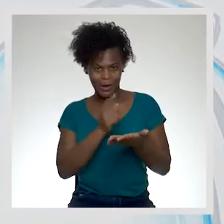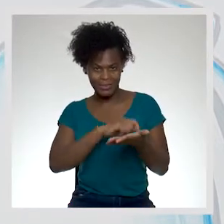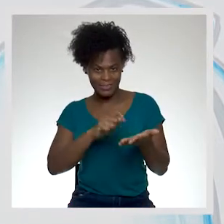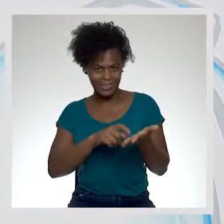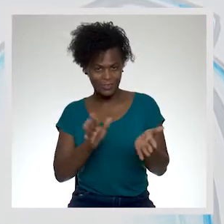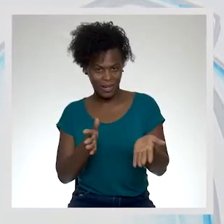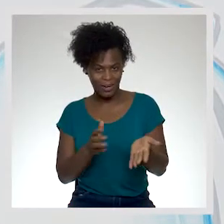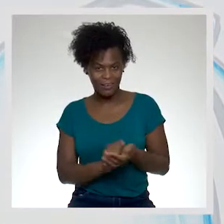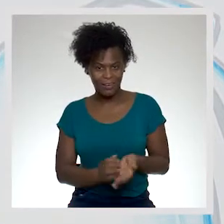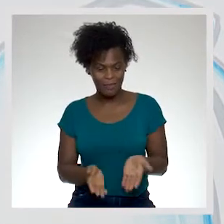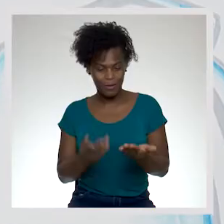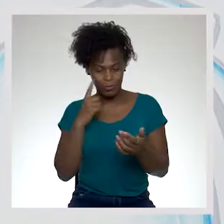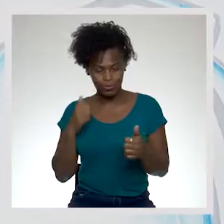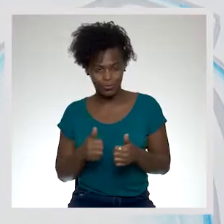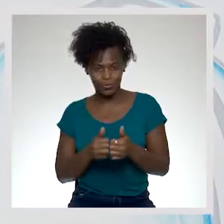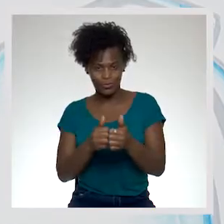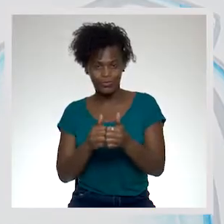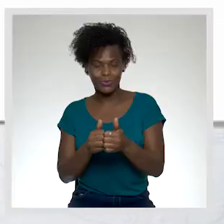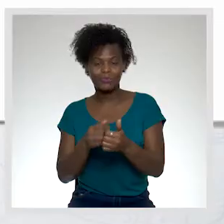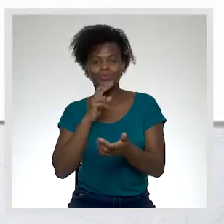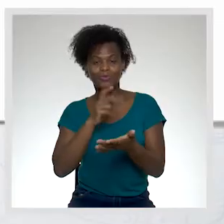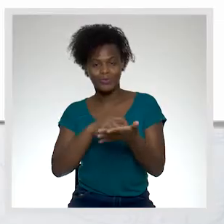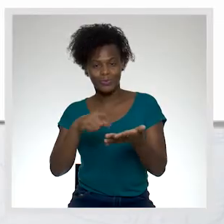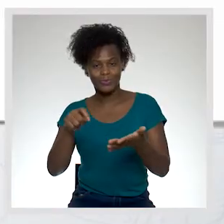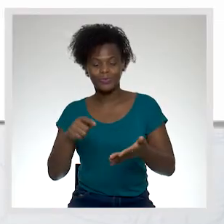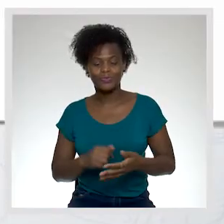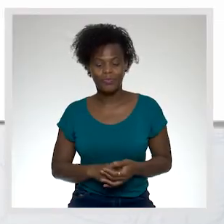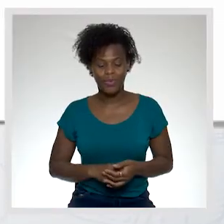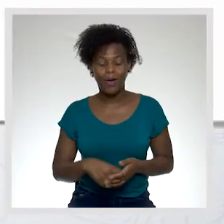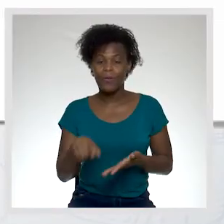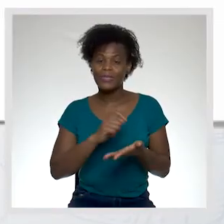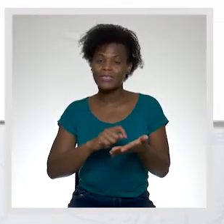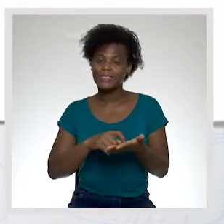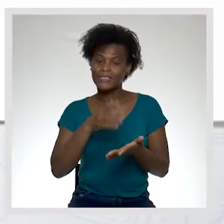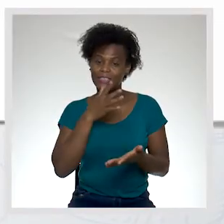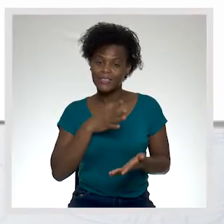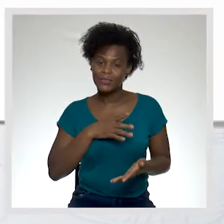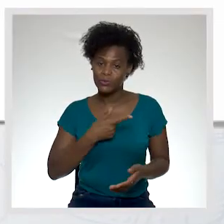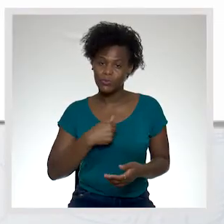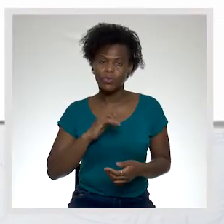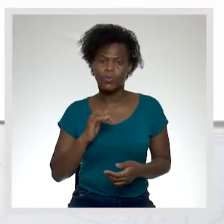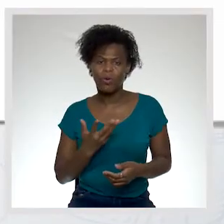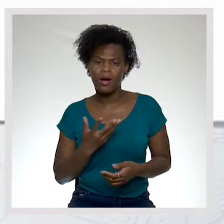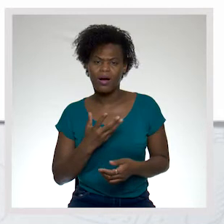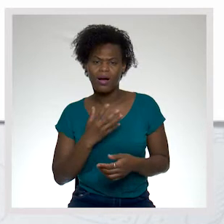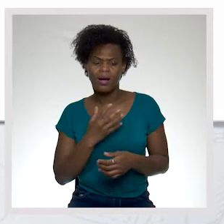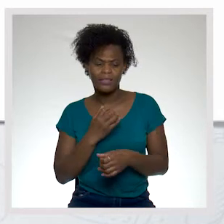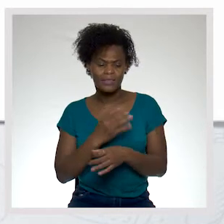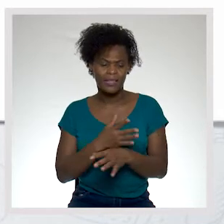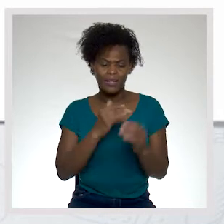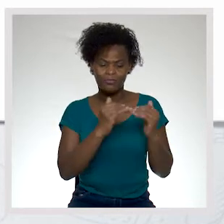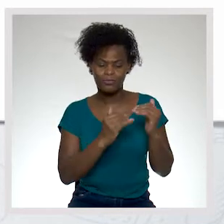Vamos em conjunto resolvê-lo. O exercício nos diz: qual das seguintes fontes de produção